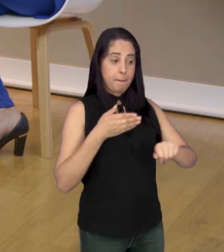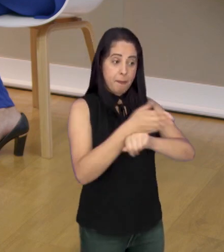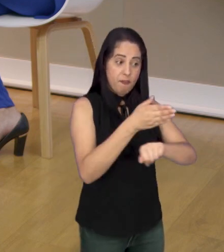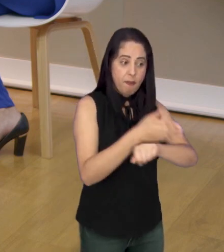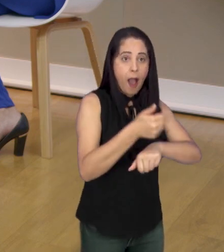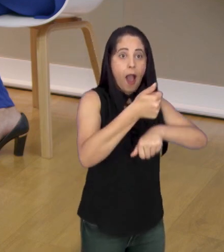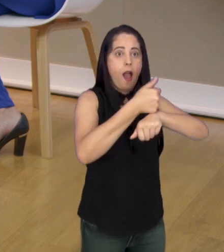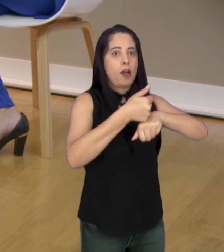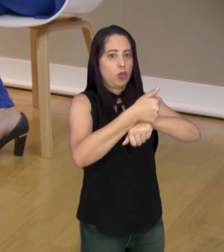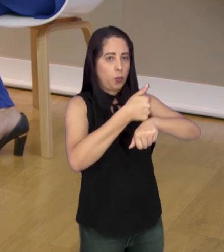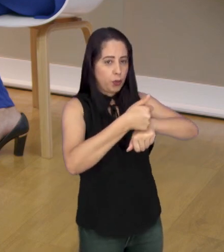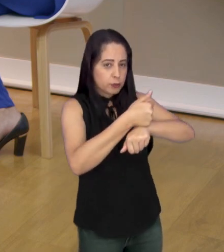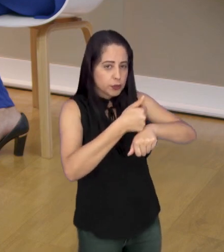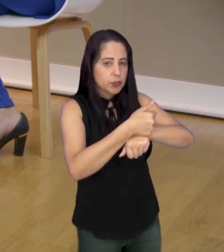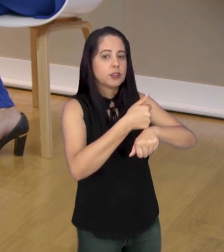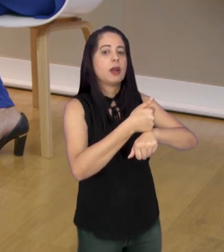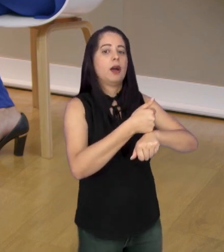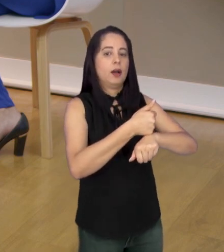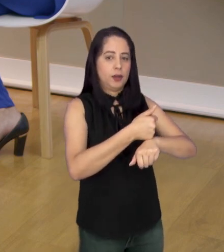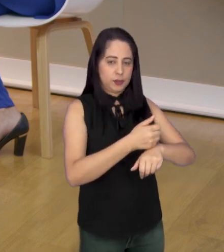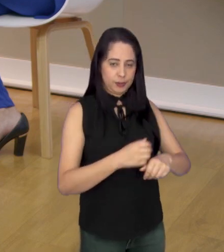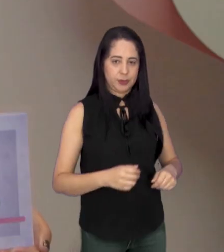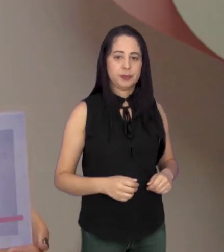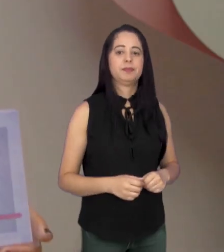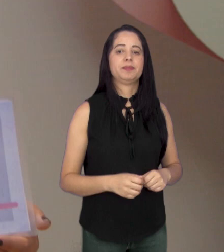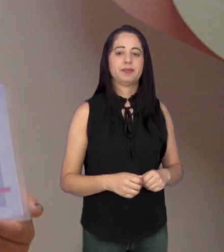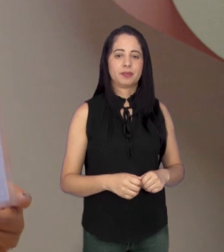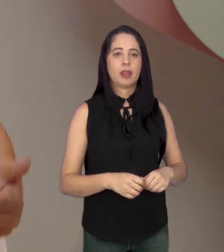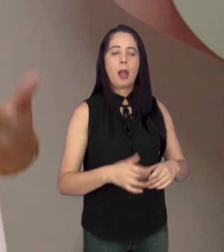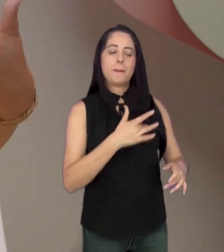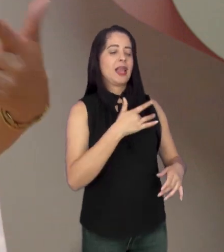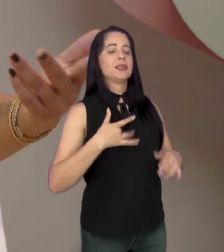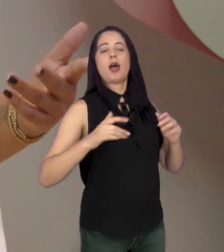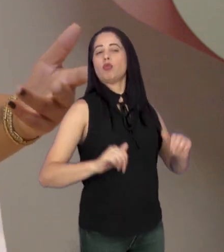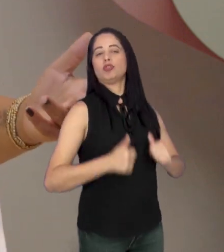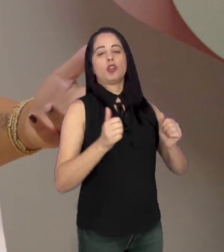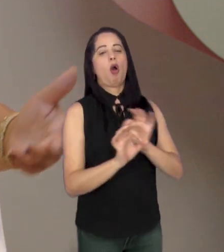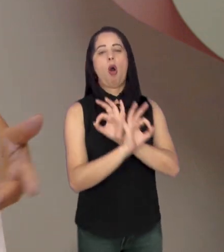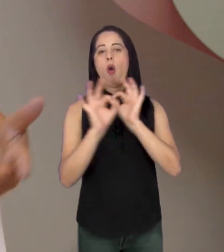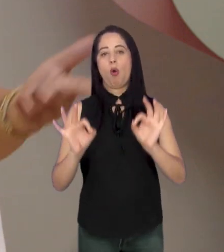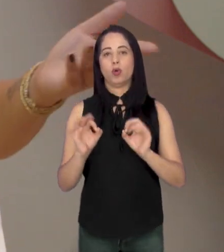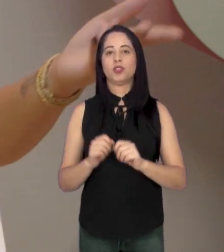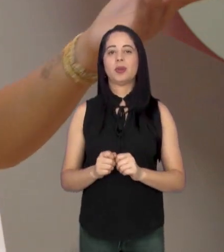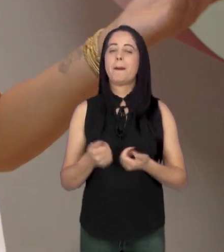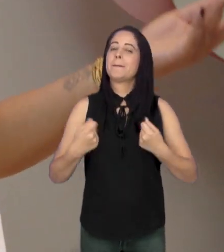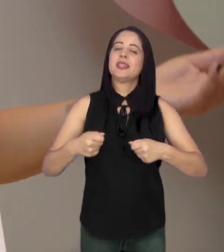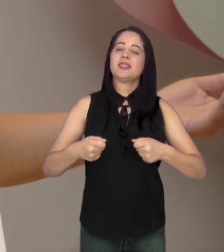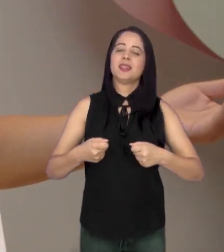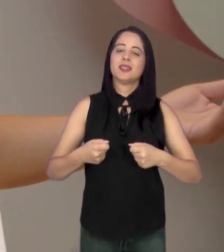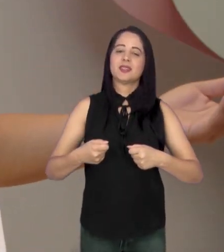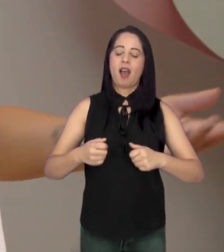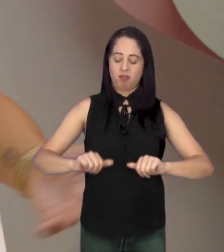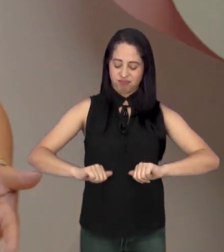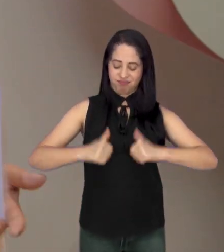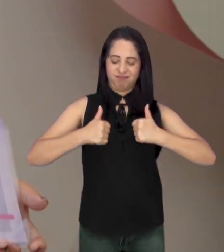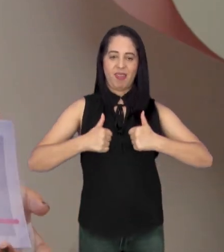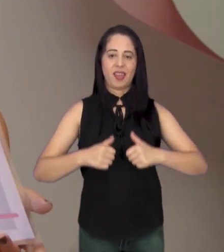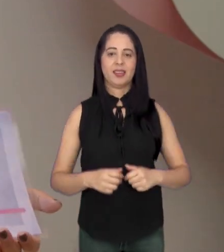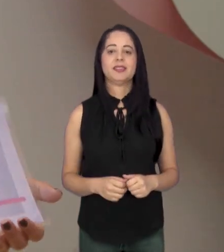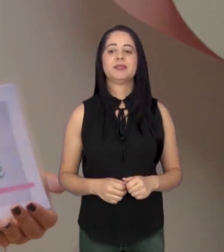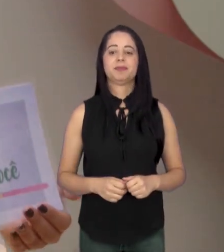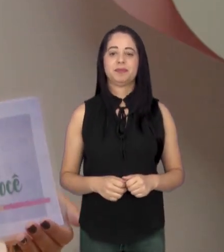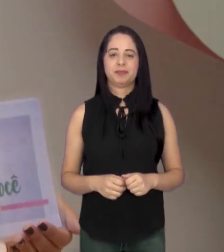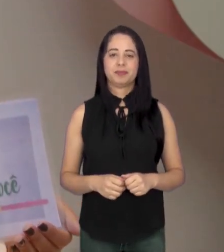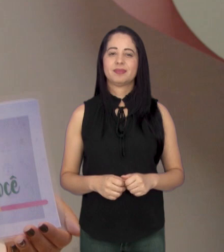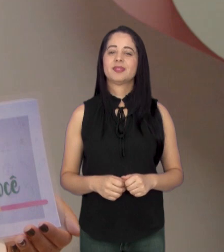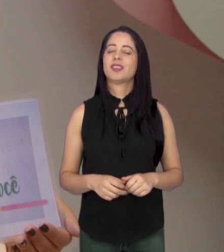Tem que um procurar. naturopata, Isso busca mesmo. orientação, né? Que vale a pena para Exatamente. ficar com a saúde em dia, né, gente? Para ficar de bem com você. Bom,